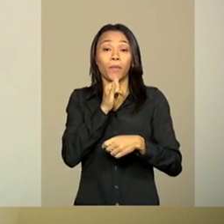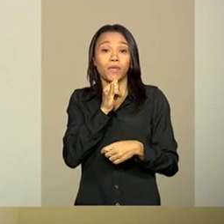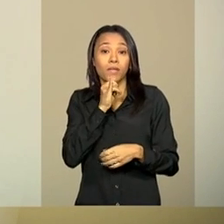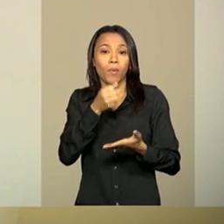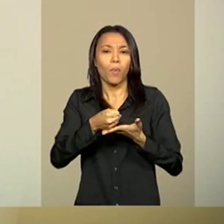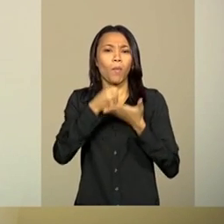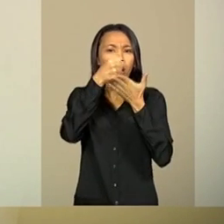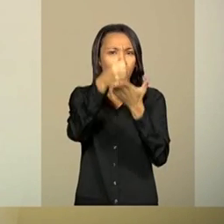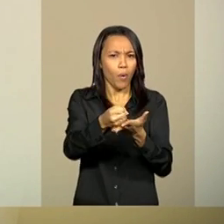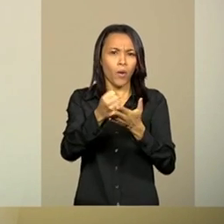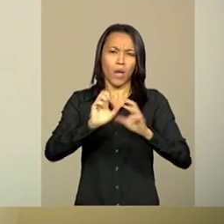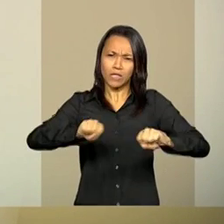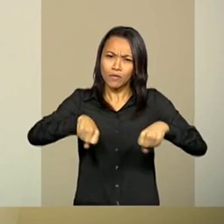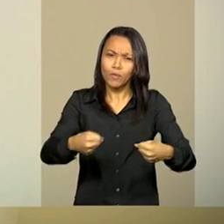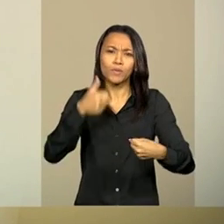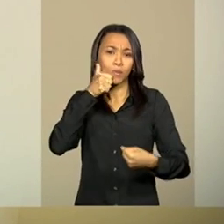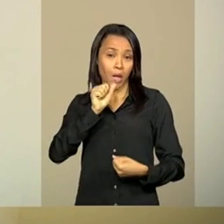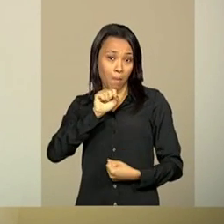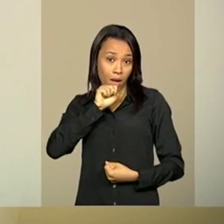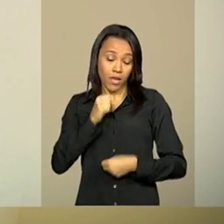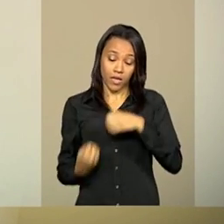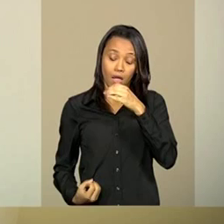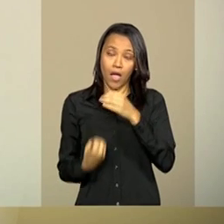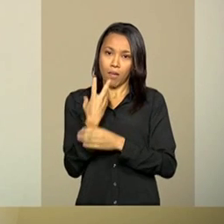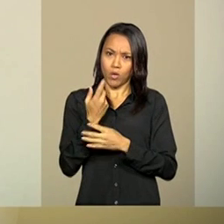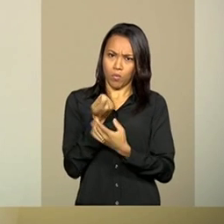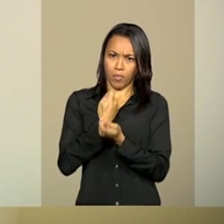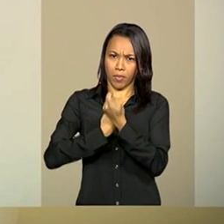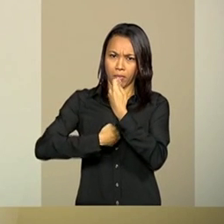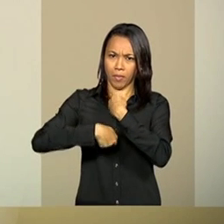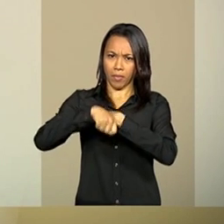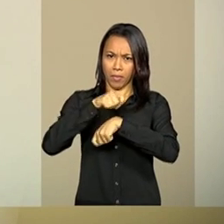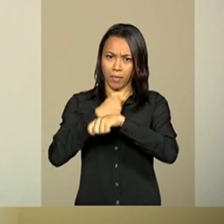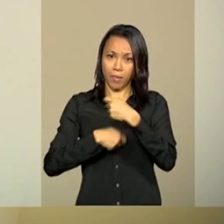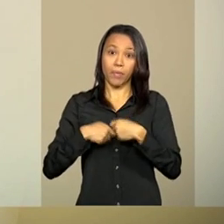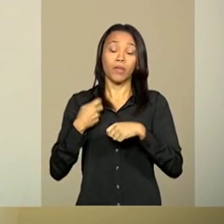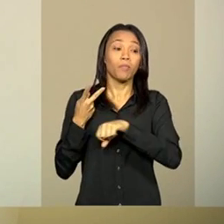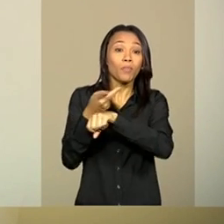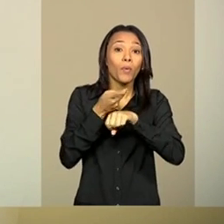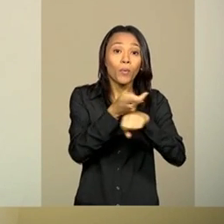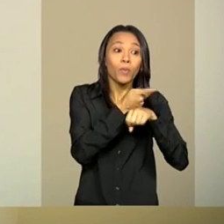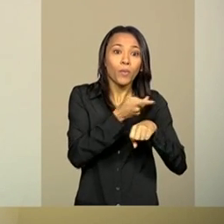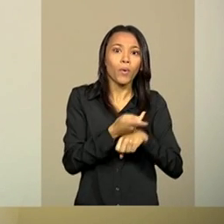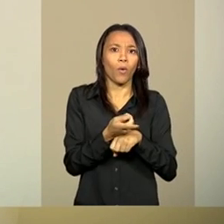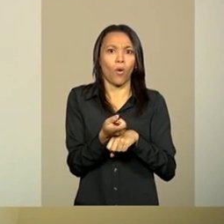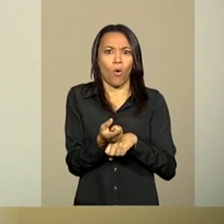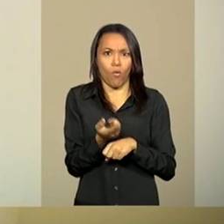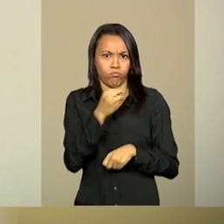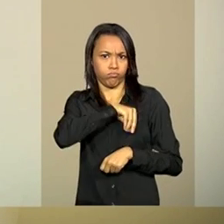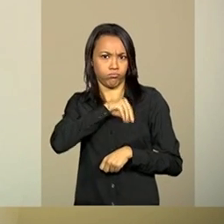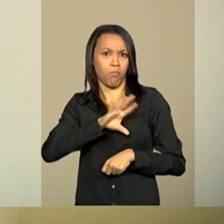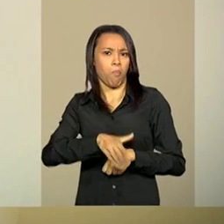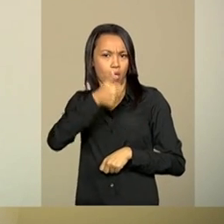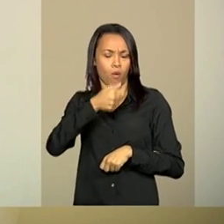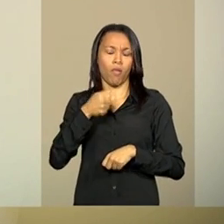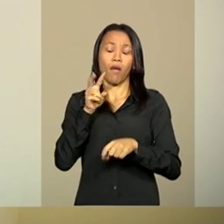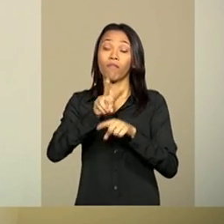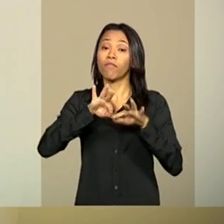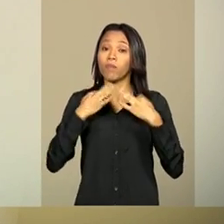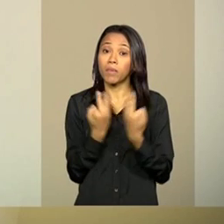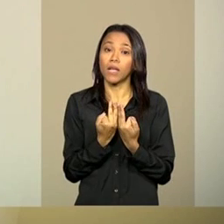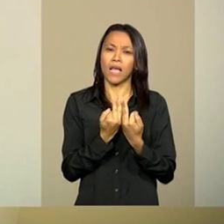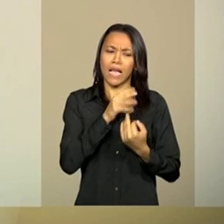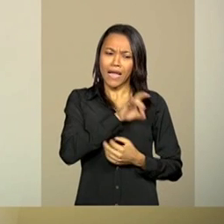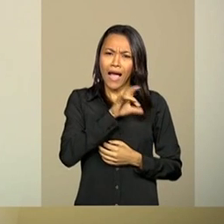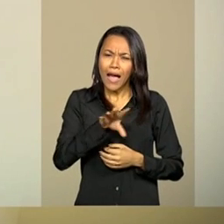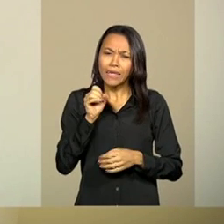ao esforço da mãe que abriu seu pequeno negócio e busca o aumento da renda da família cada um dos empréstimos do crescer